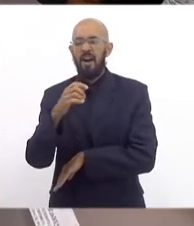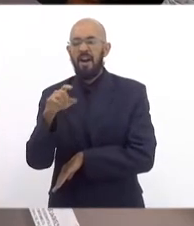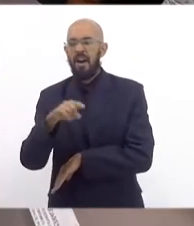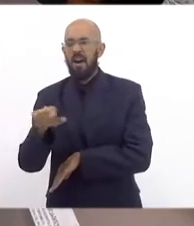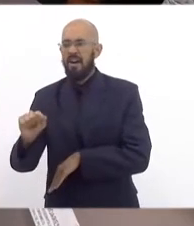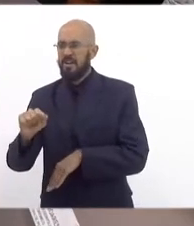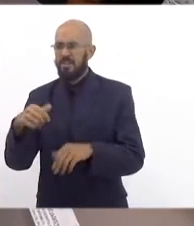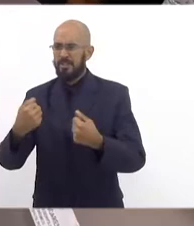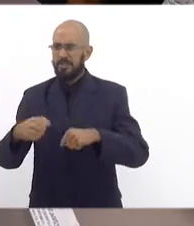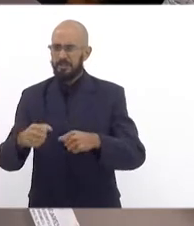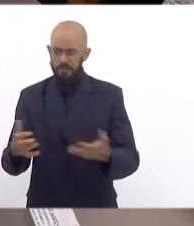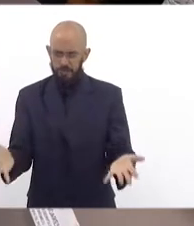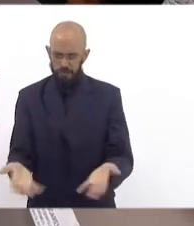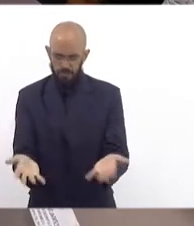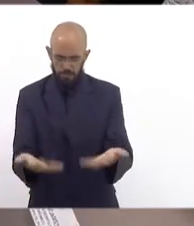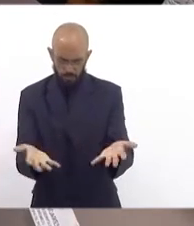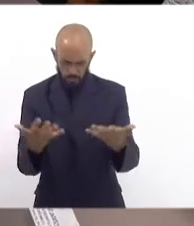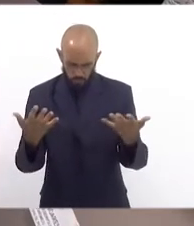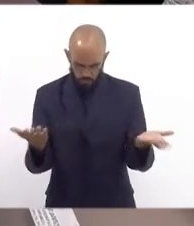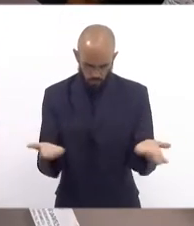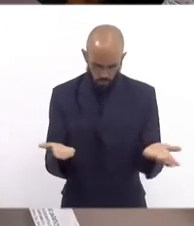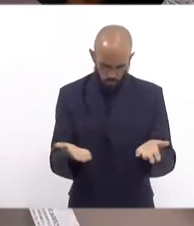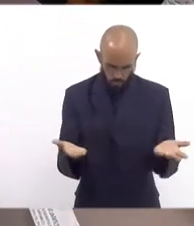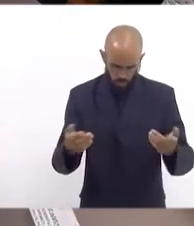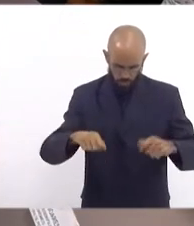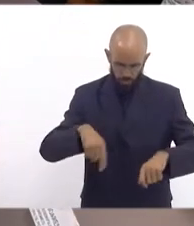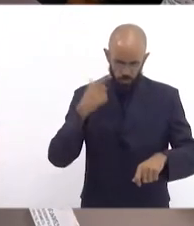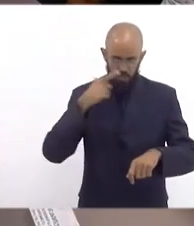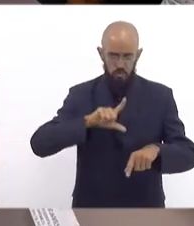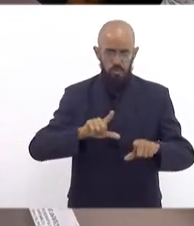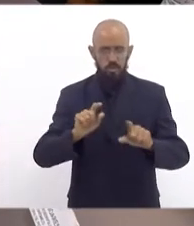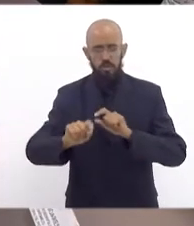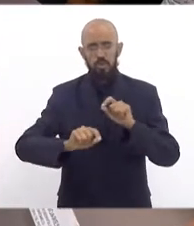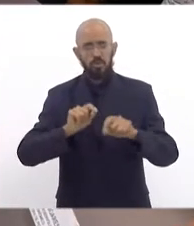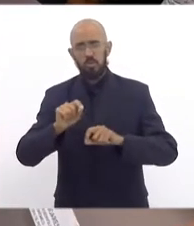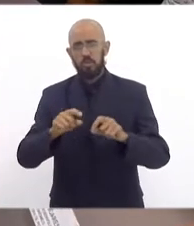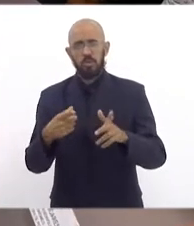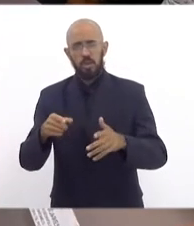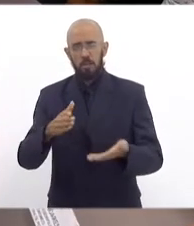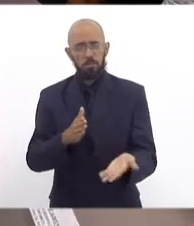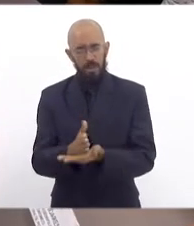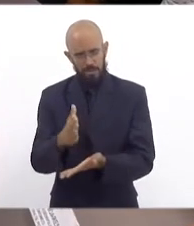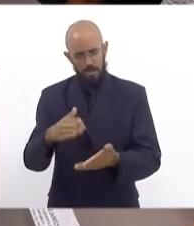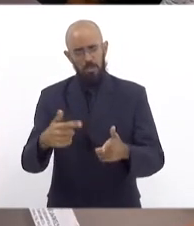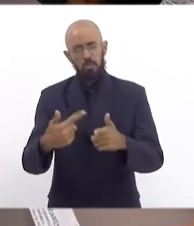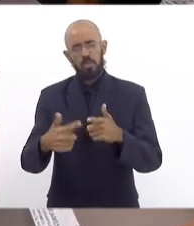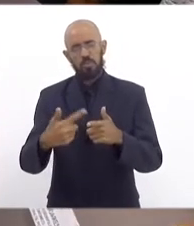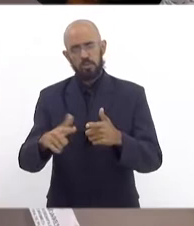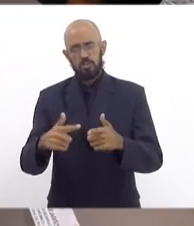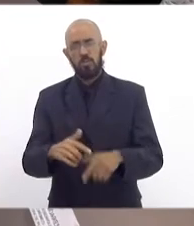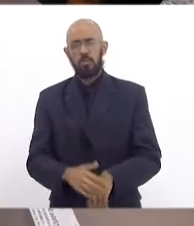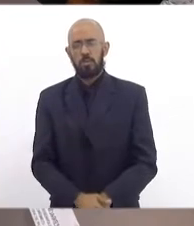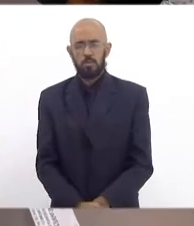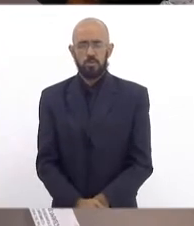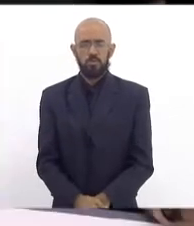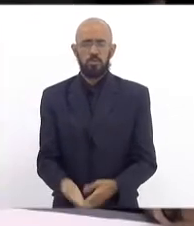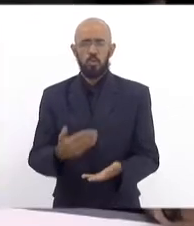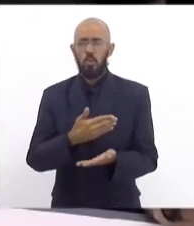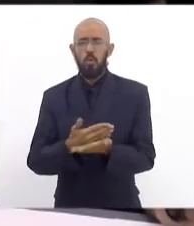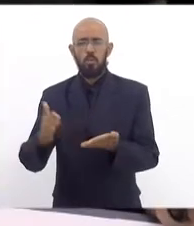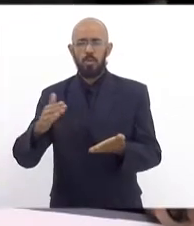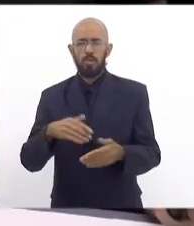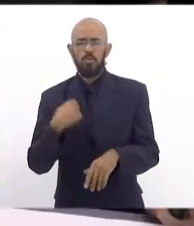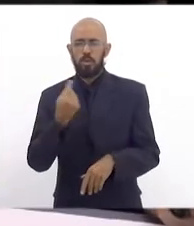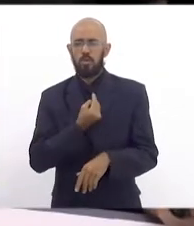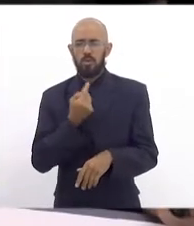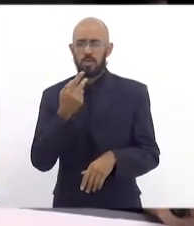de um incentivo ainda maior agora para conseguir passar por toda essa tragédia então inicialmente aqui na